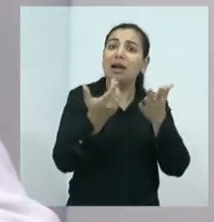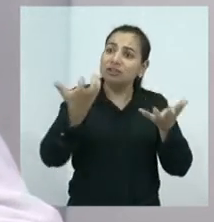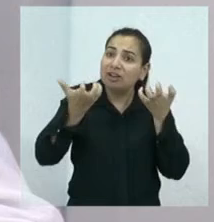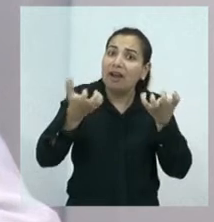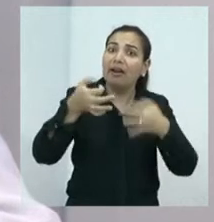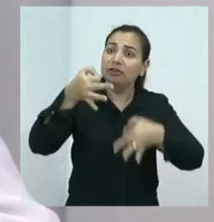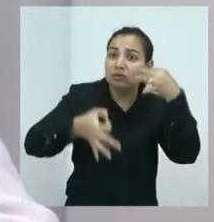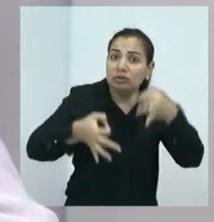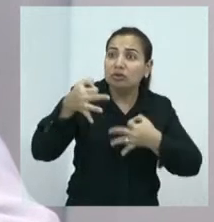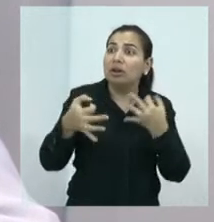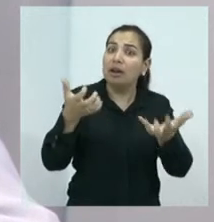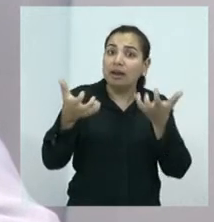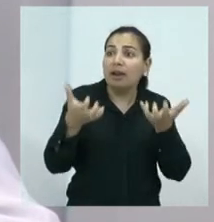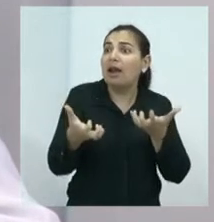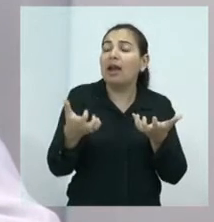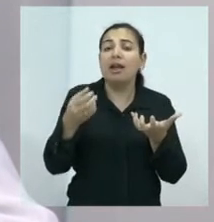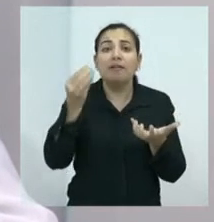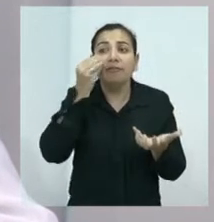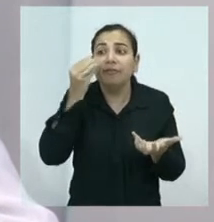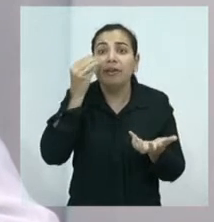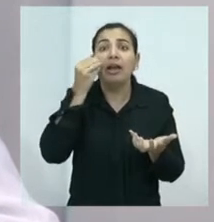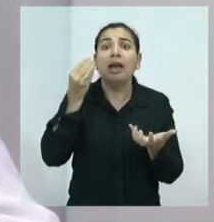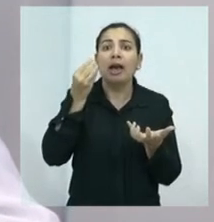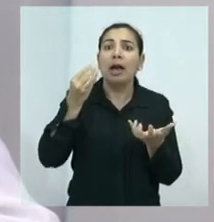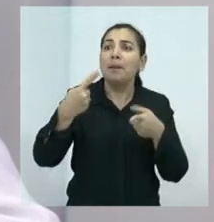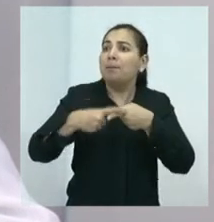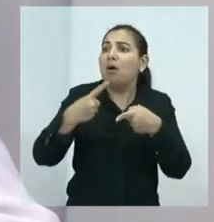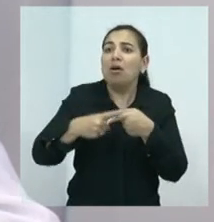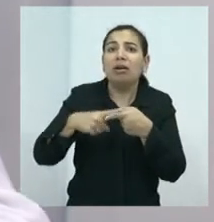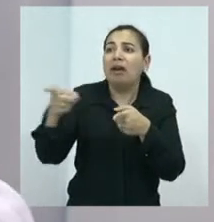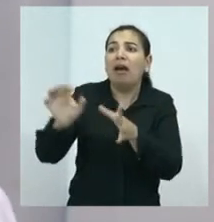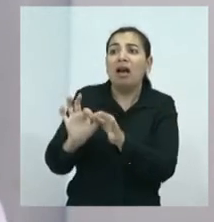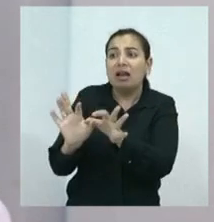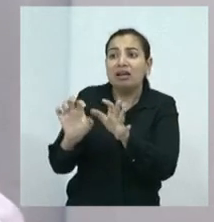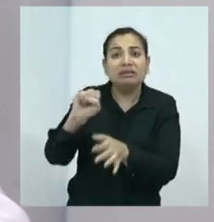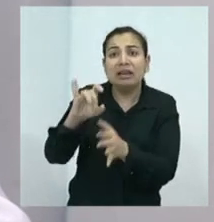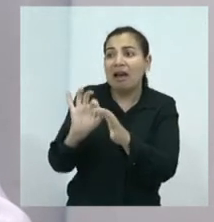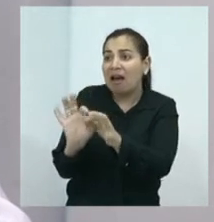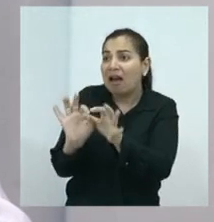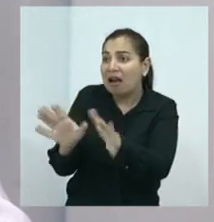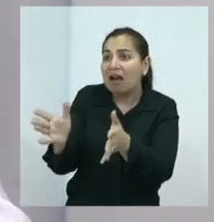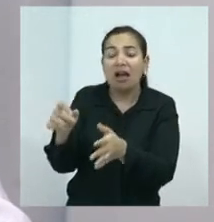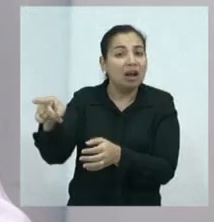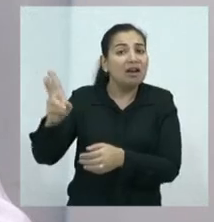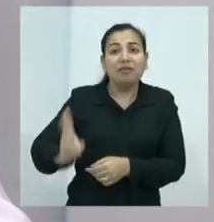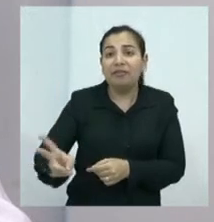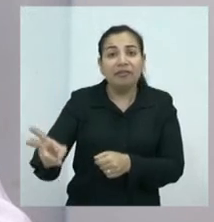mais casos iguais a esses. Porque está acontecendo esses casos de agressões e se a gente não tiver